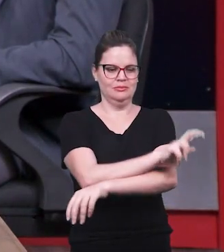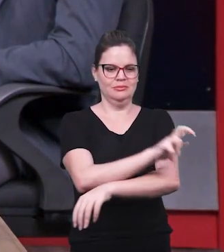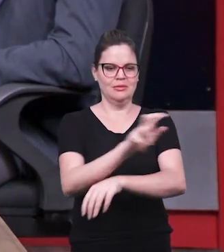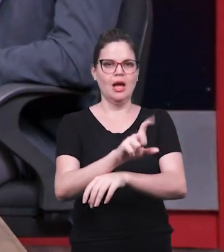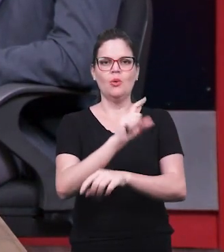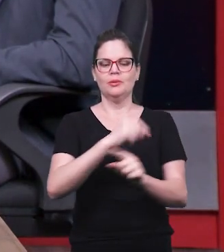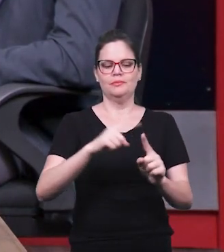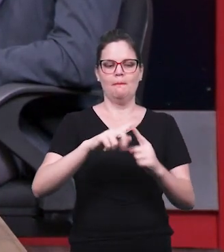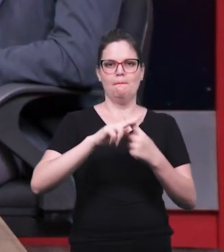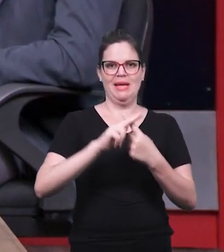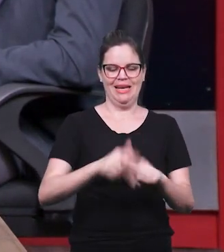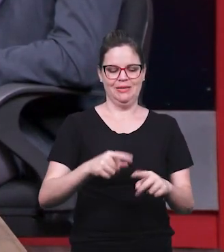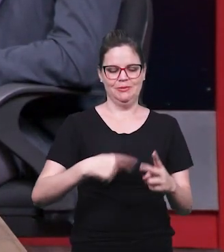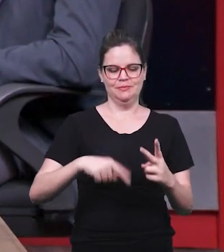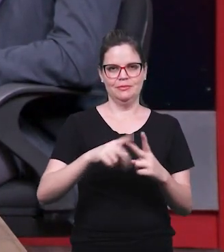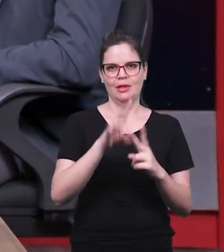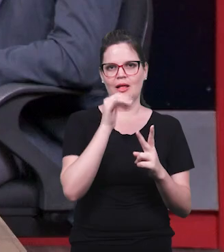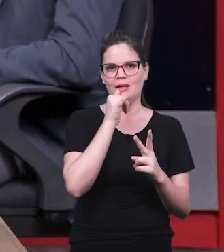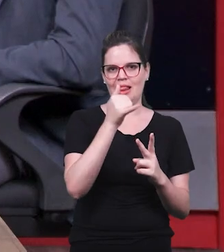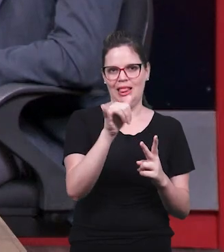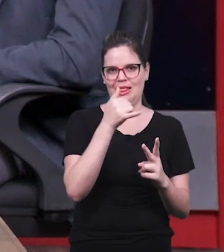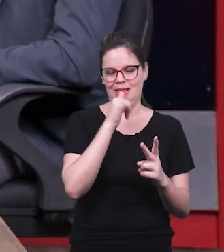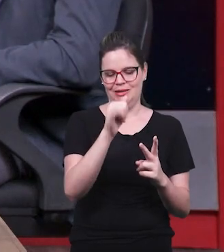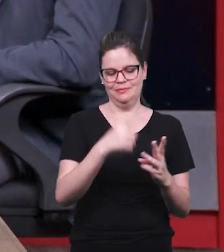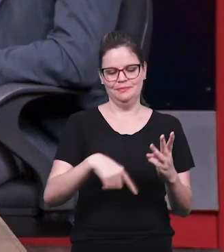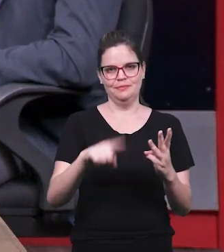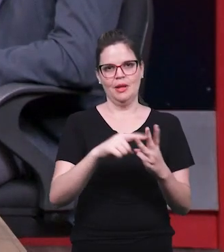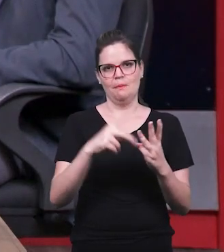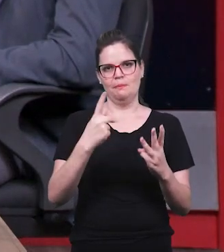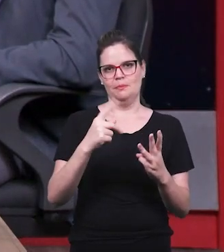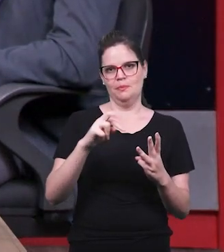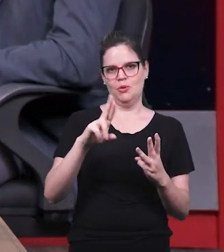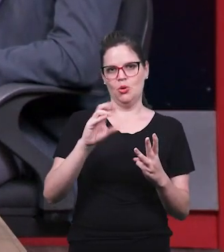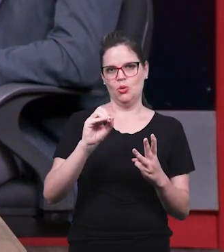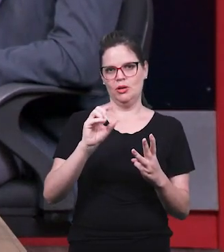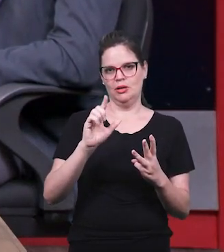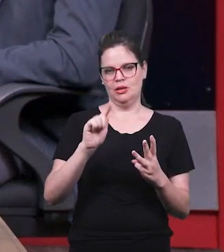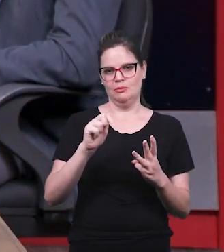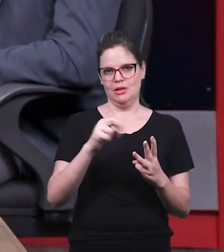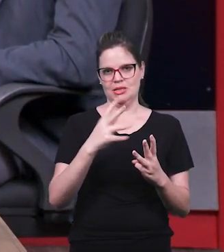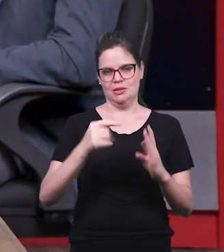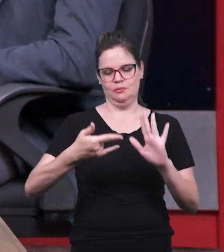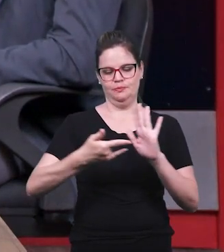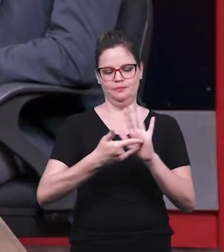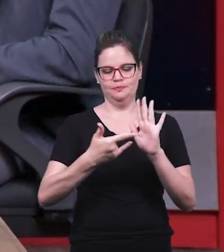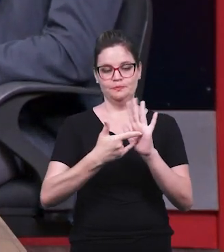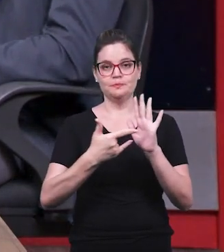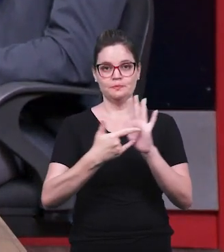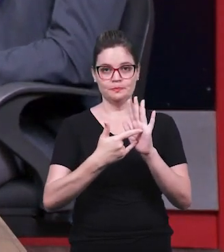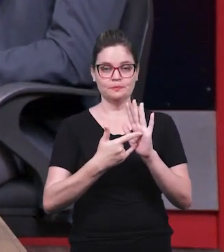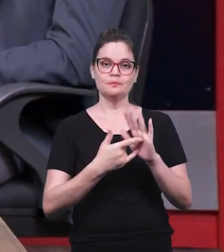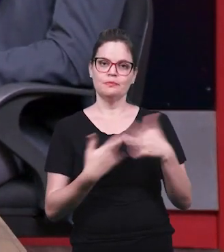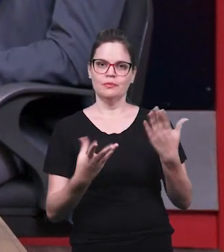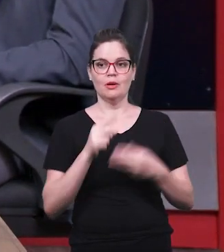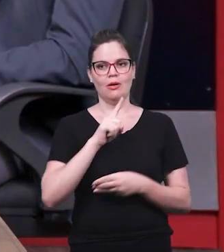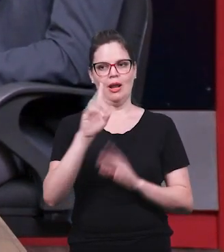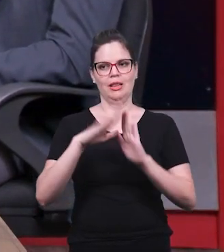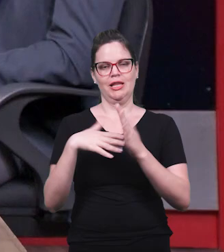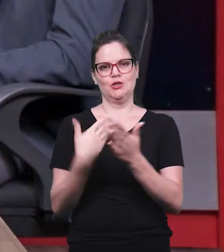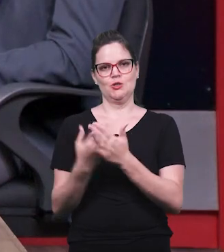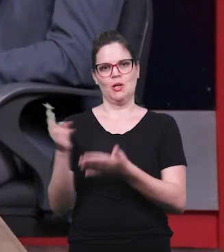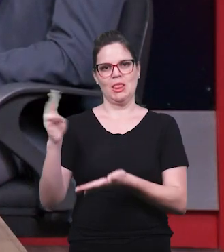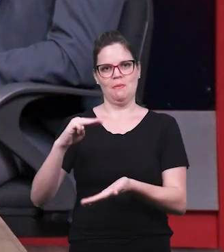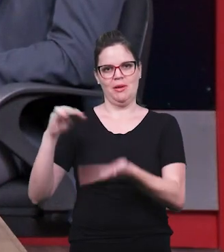mecânica, a eletrônica / elétrica, né, e programação. Então, no Dodge a gente começa já, na escola Dodge a